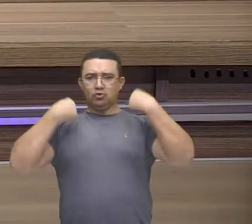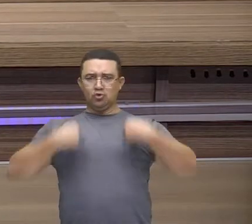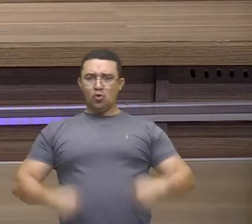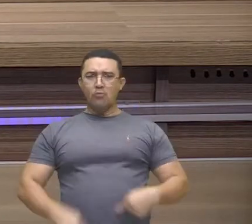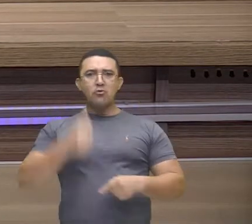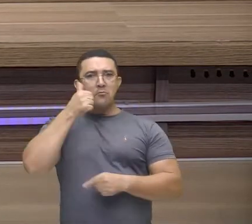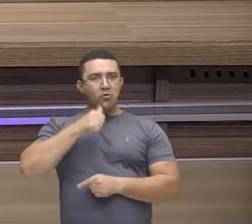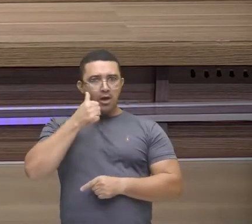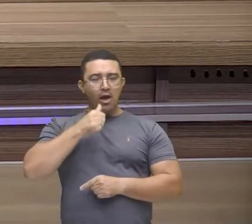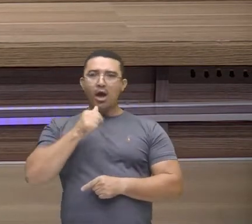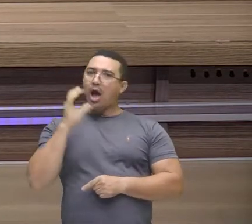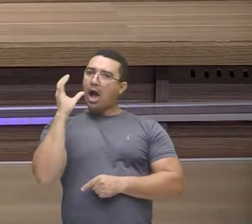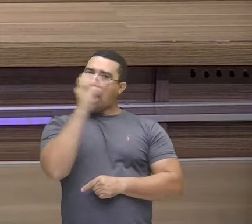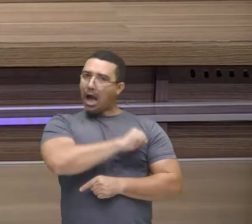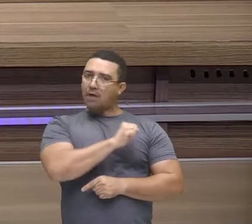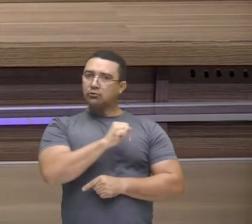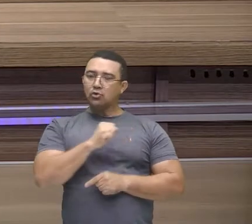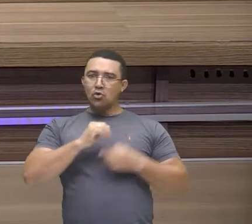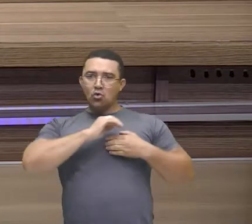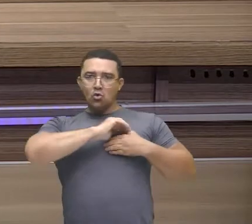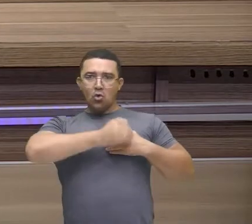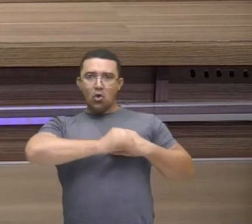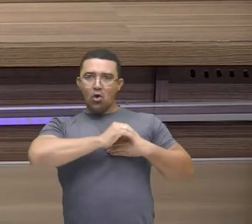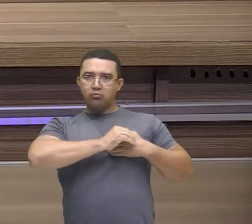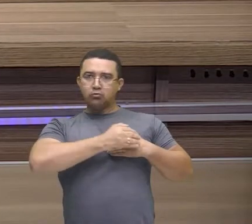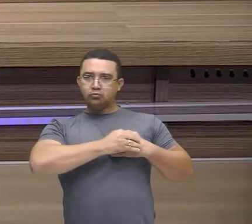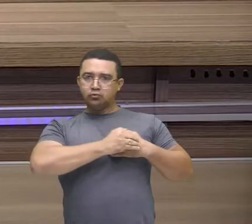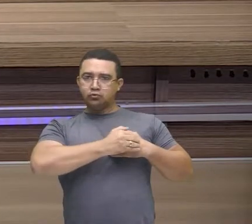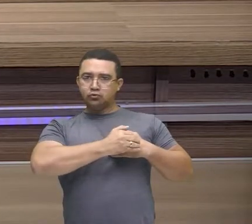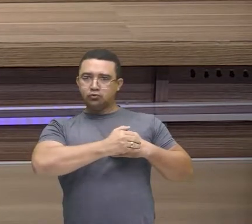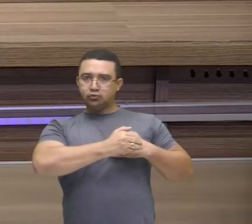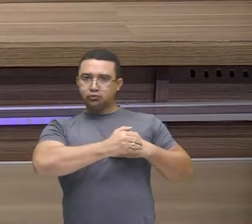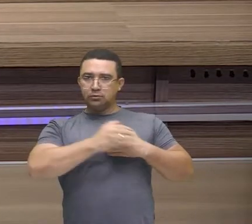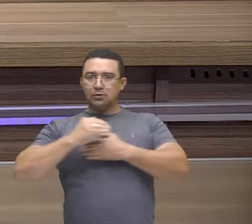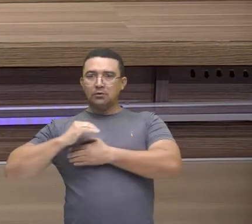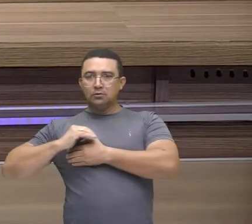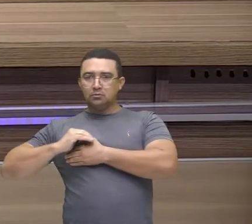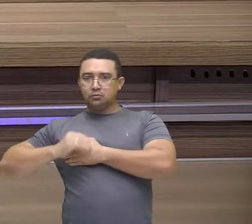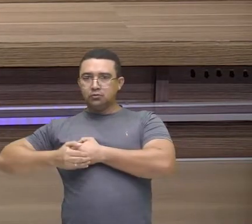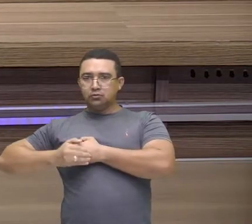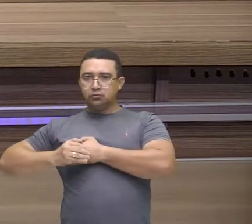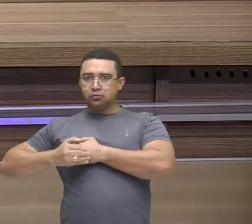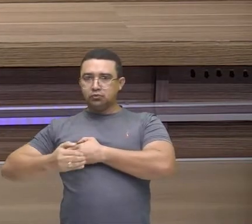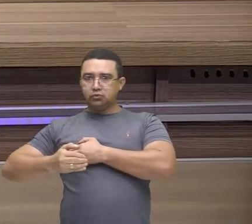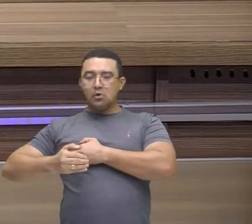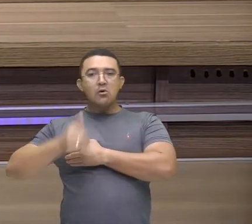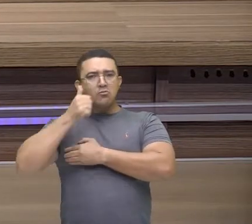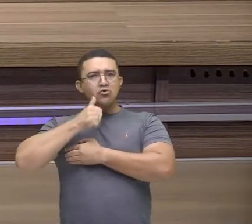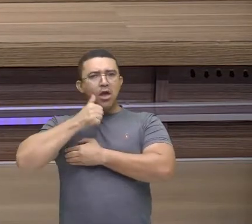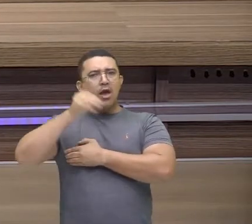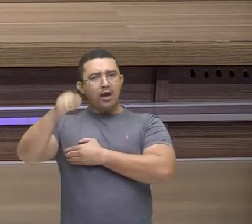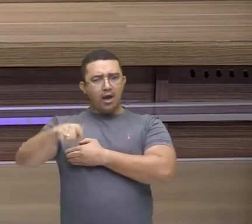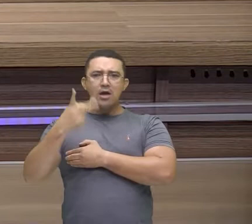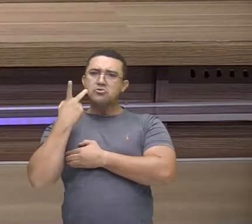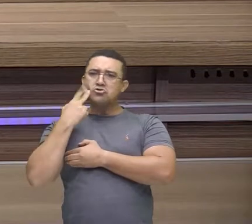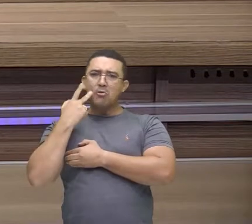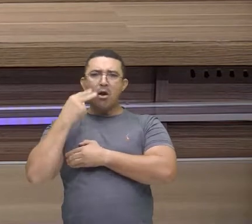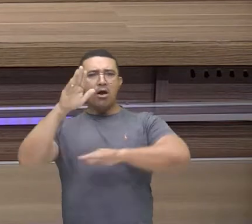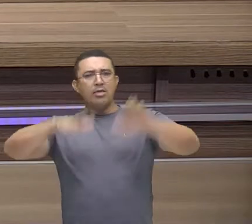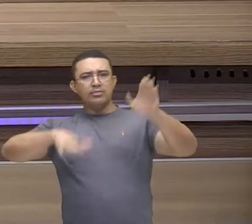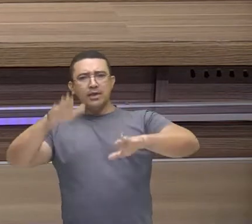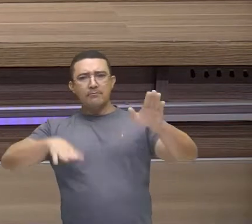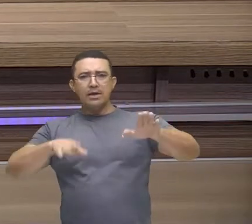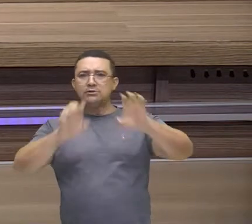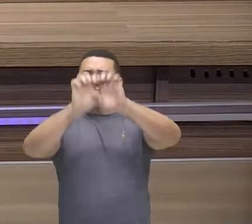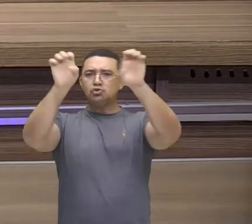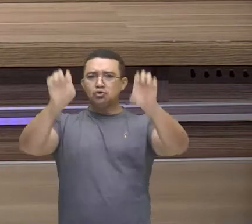mocinhas, elas aparecem, como o seio começa a crescer, na criança, na menina, é normal. Então, vai depender da estrutura física da